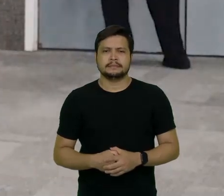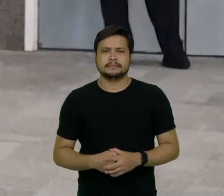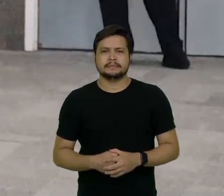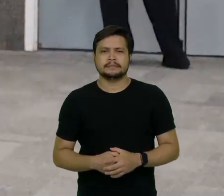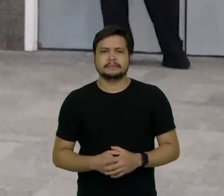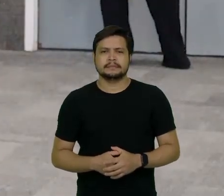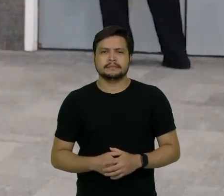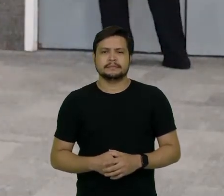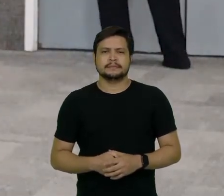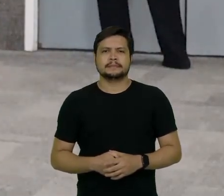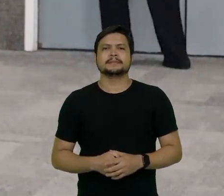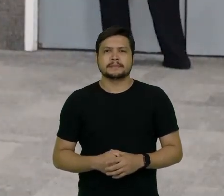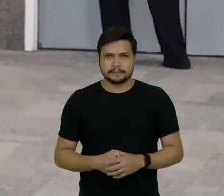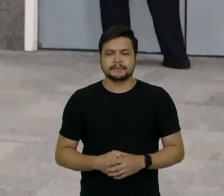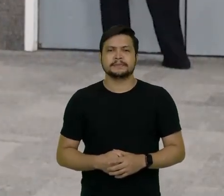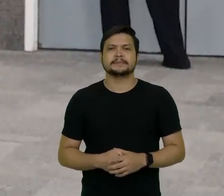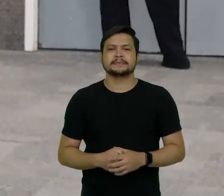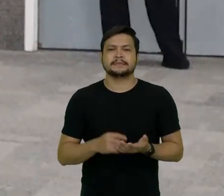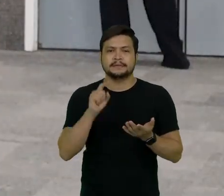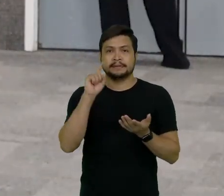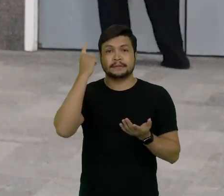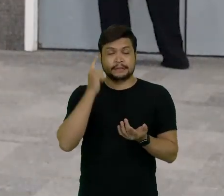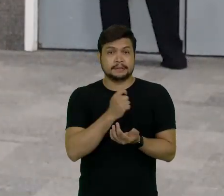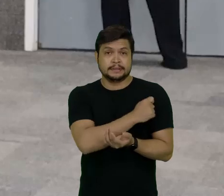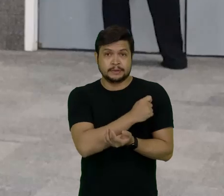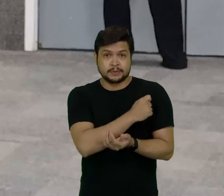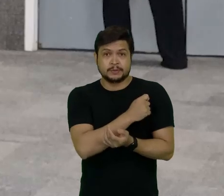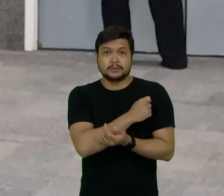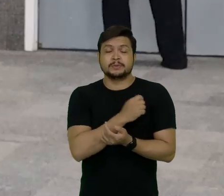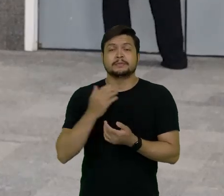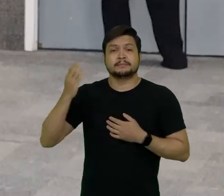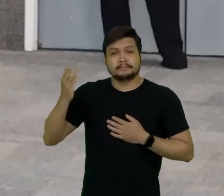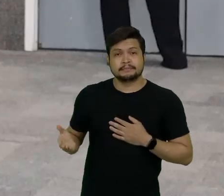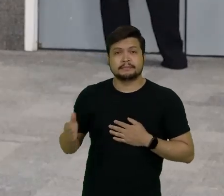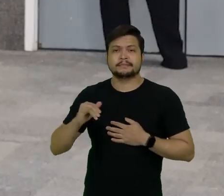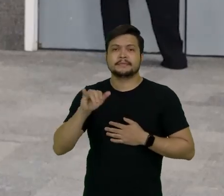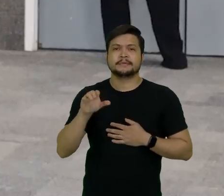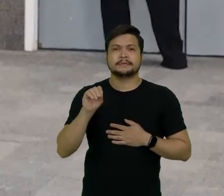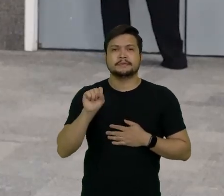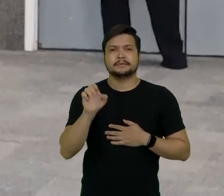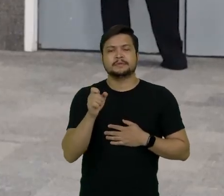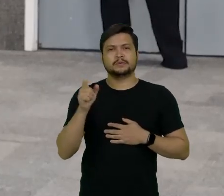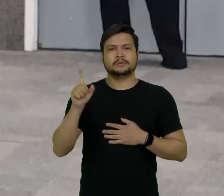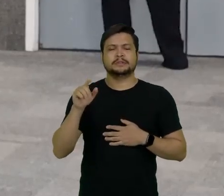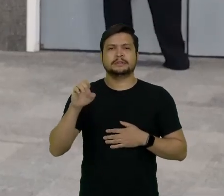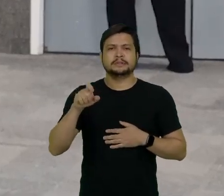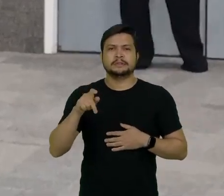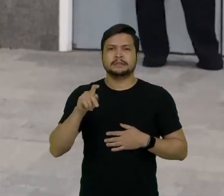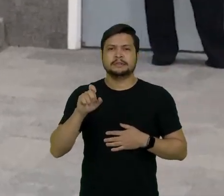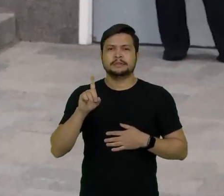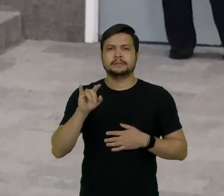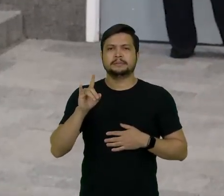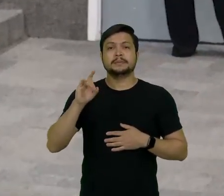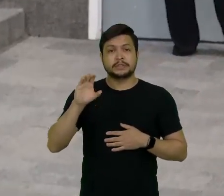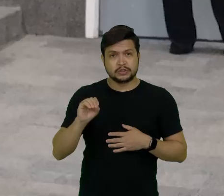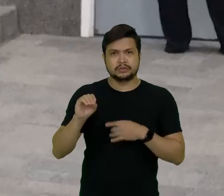Manda pro meio, né? O egresso homenageado, o zootecnista José Expedito da Costa, que receberá das mãos da diretora adjunta do